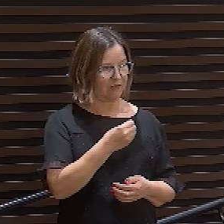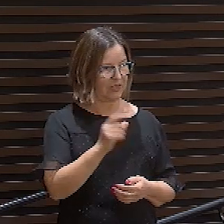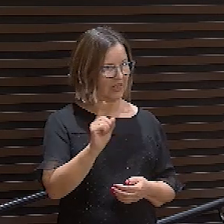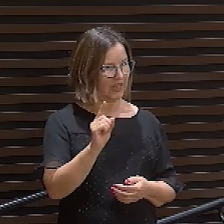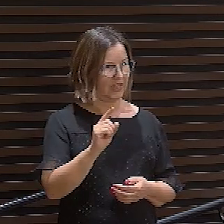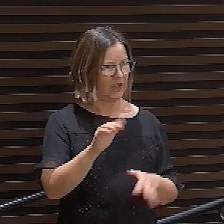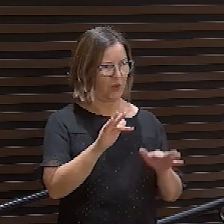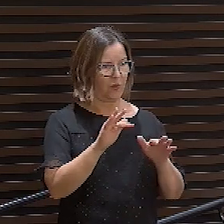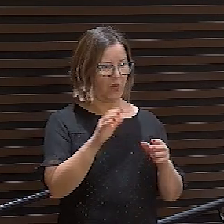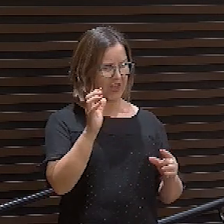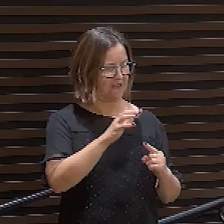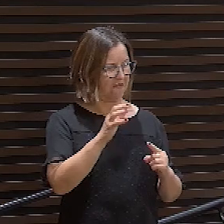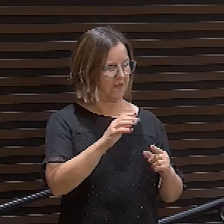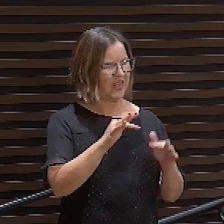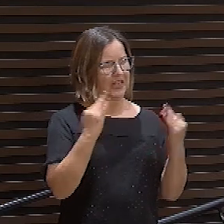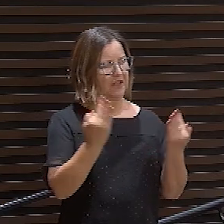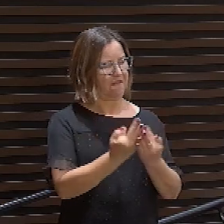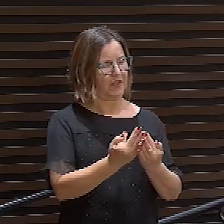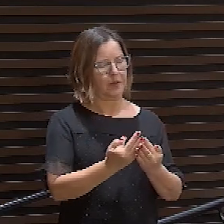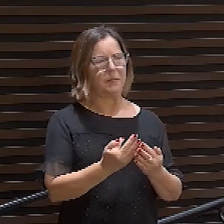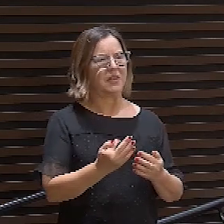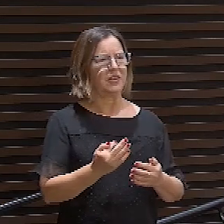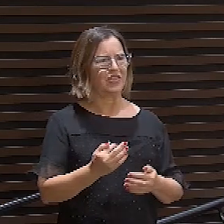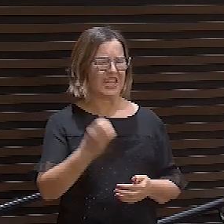cão e a sua família.